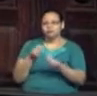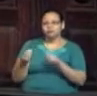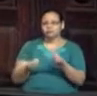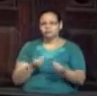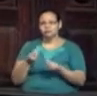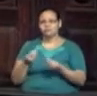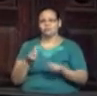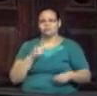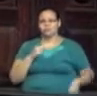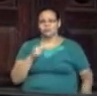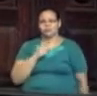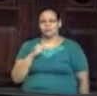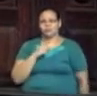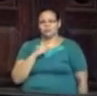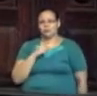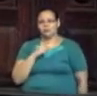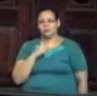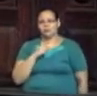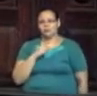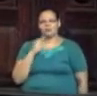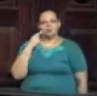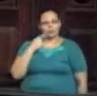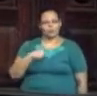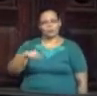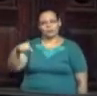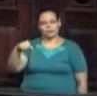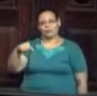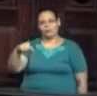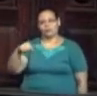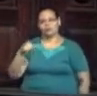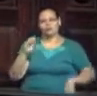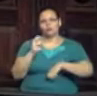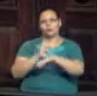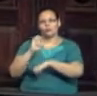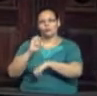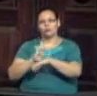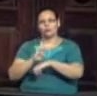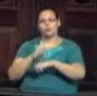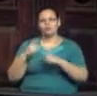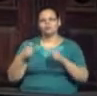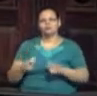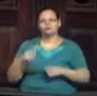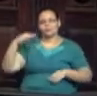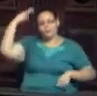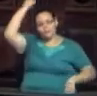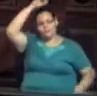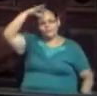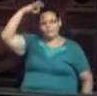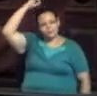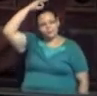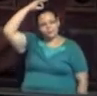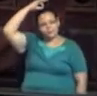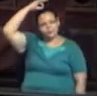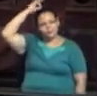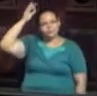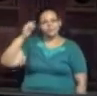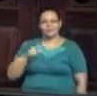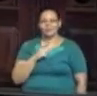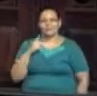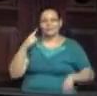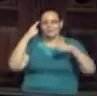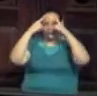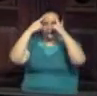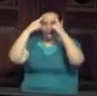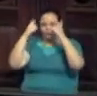daquele havido esta semana no estado do Espírito Santo, que desencadeou uma onda de